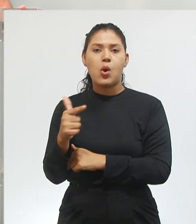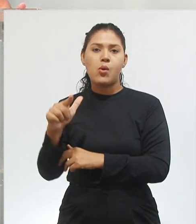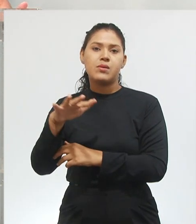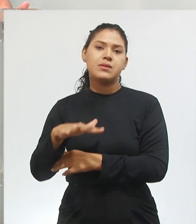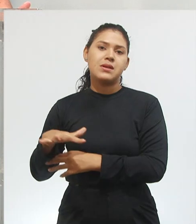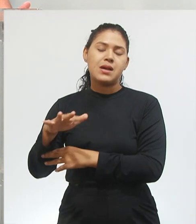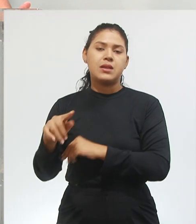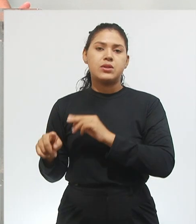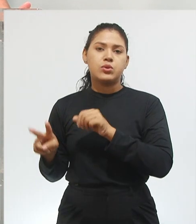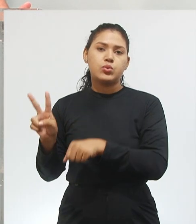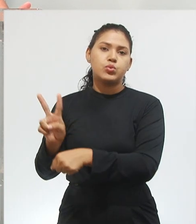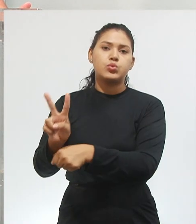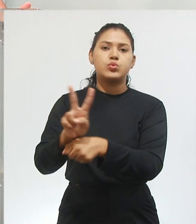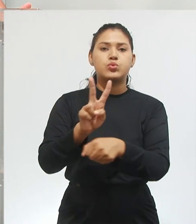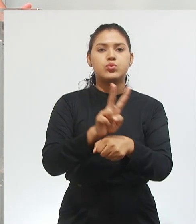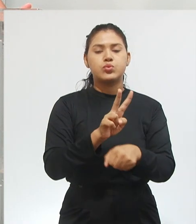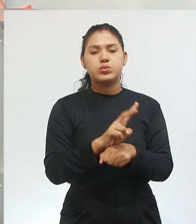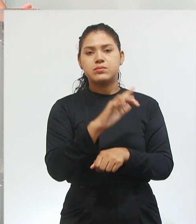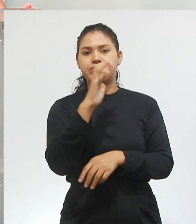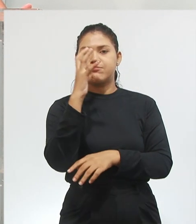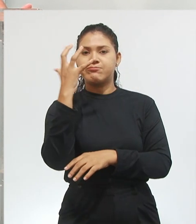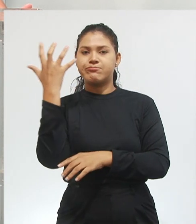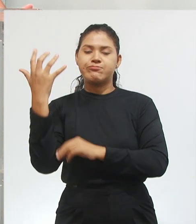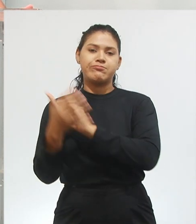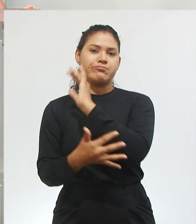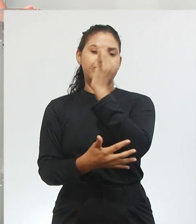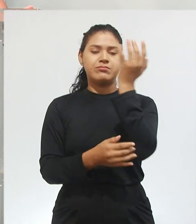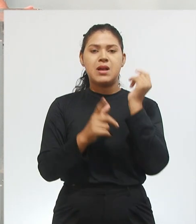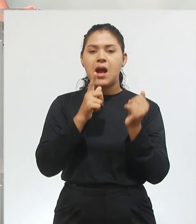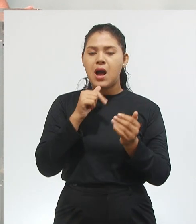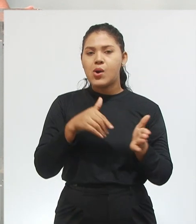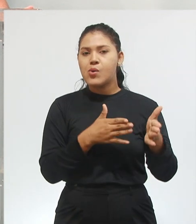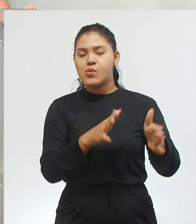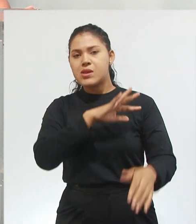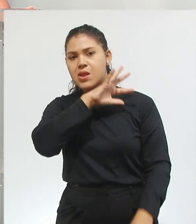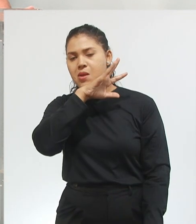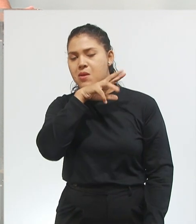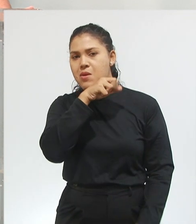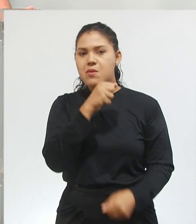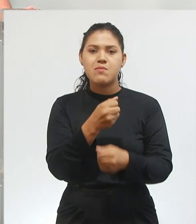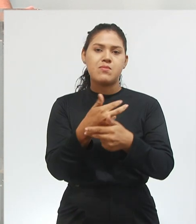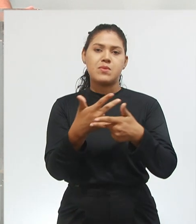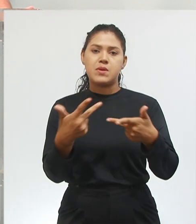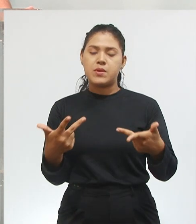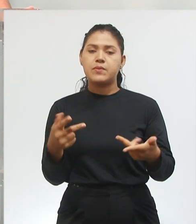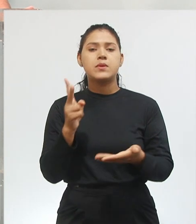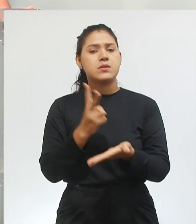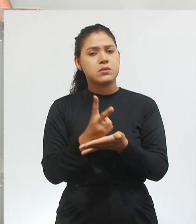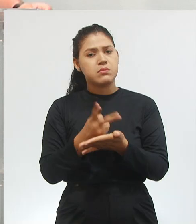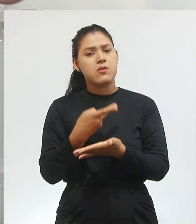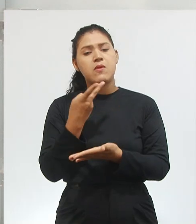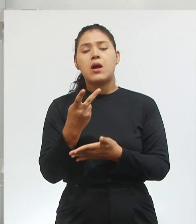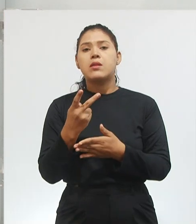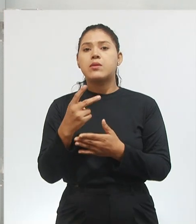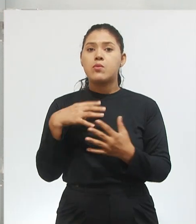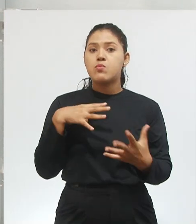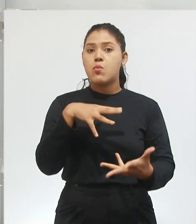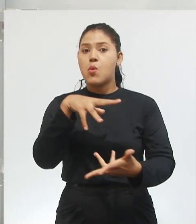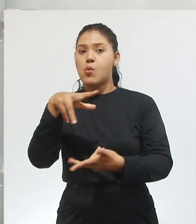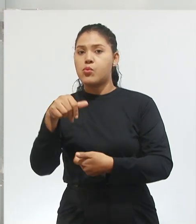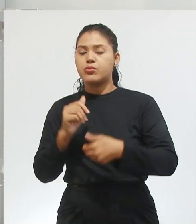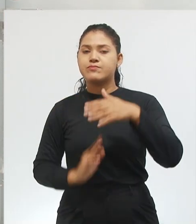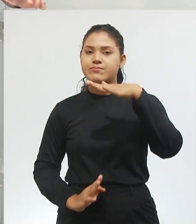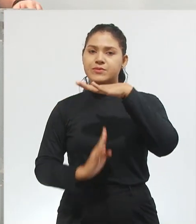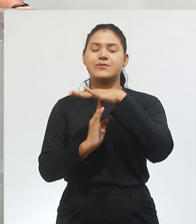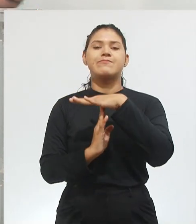conservação e preservação também dos nossos recursos ambientais que são como nós falamos que são eh